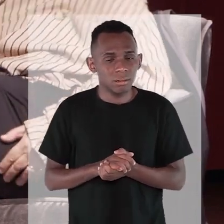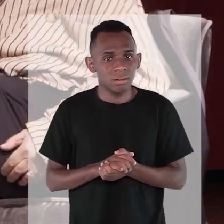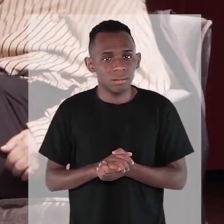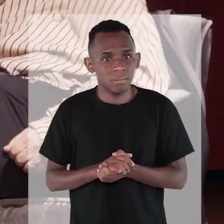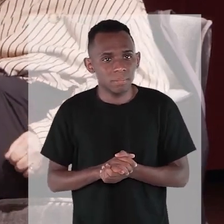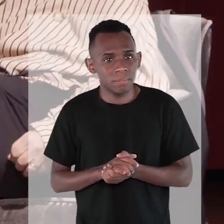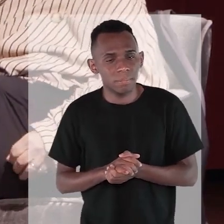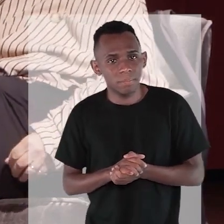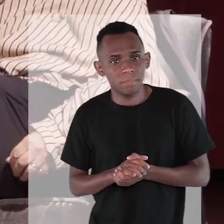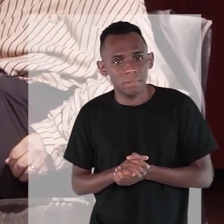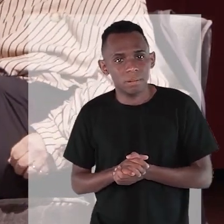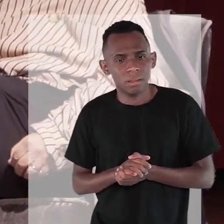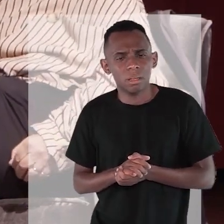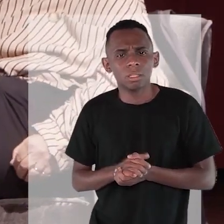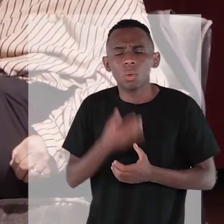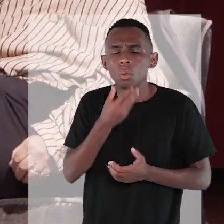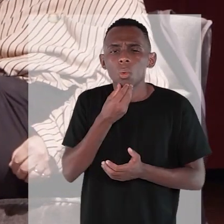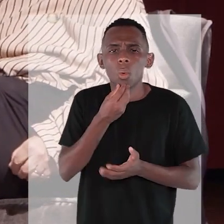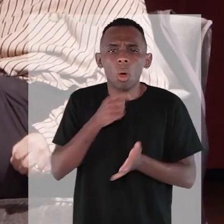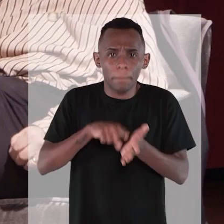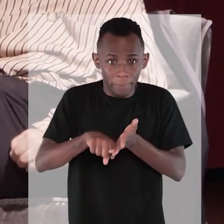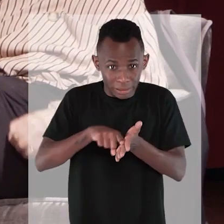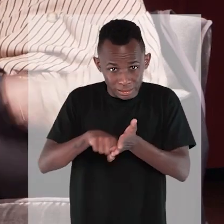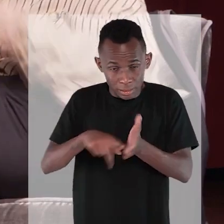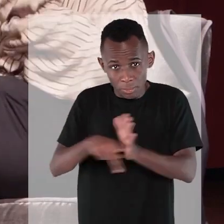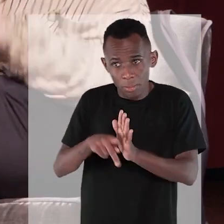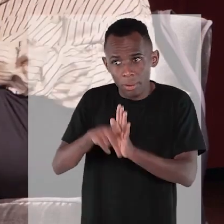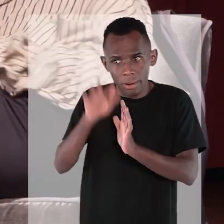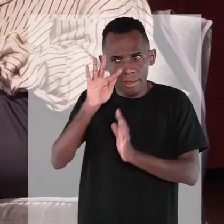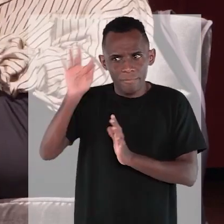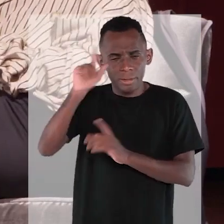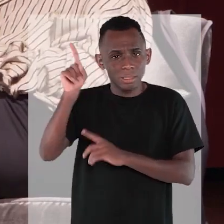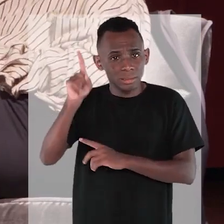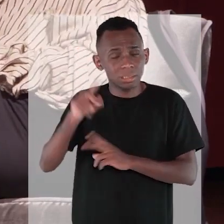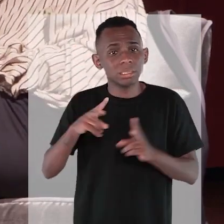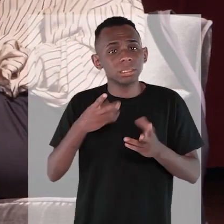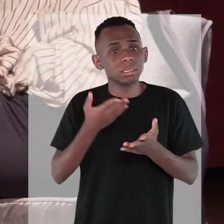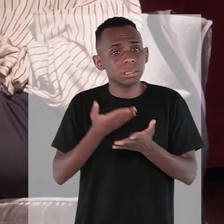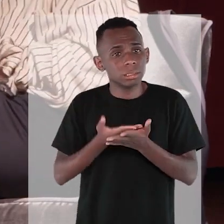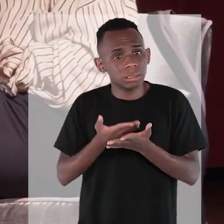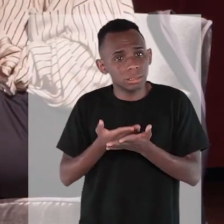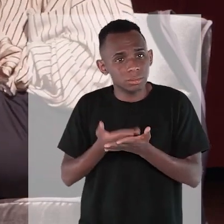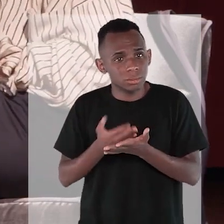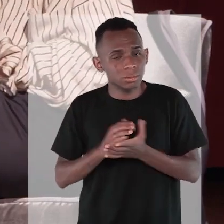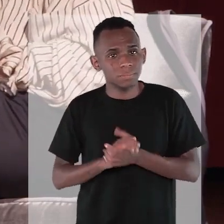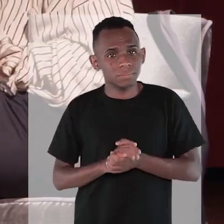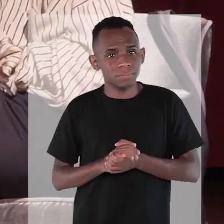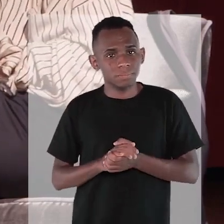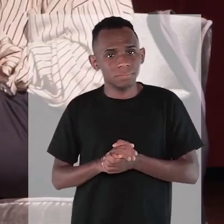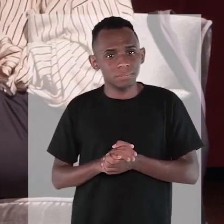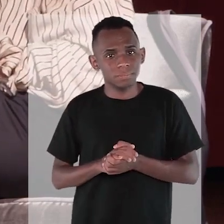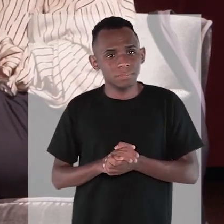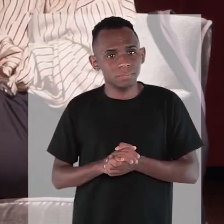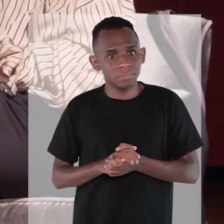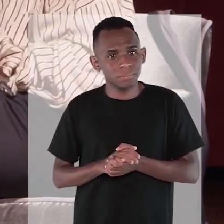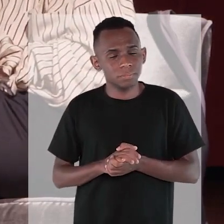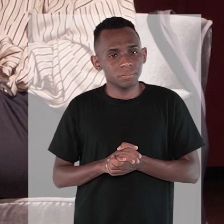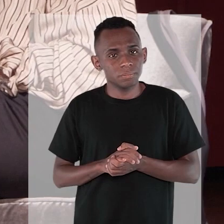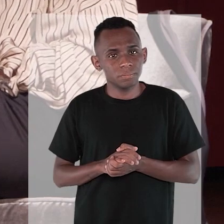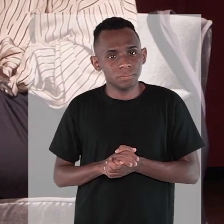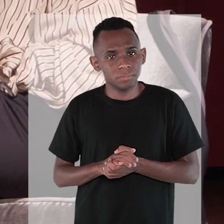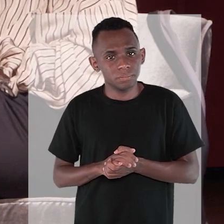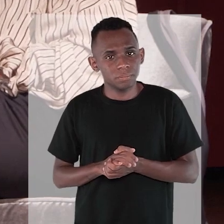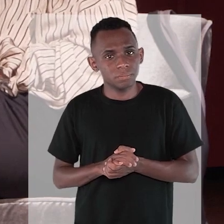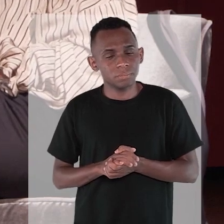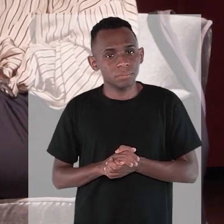que é um autor francês que tem estudado justamente, né, essa... Né, lembrou, né? Ele, na verdade,